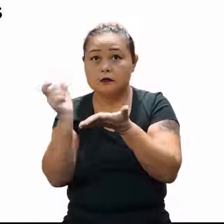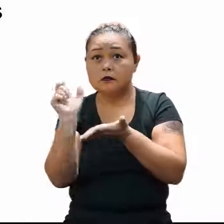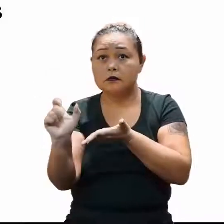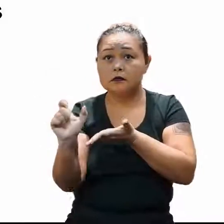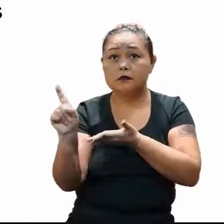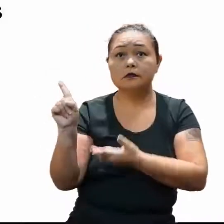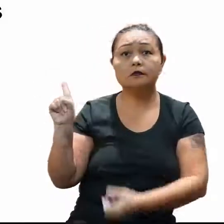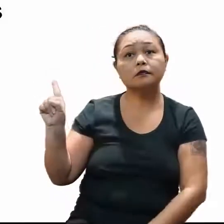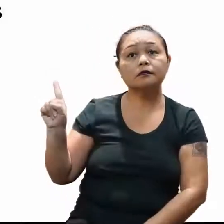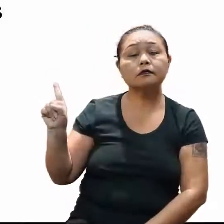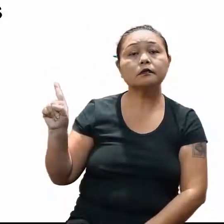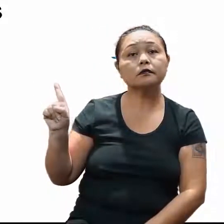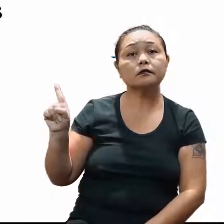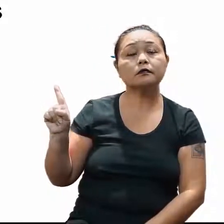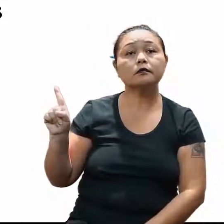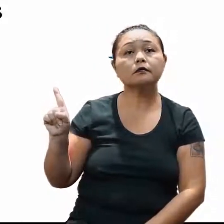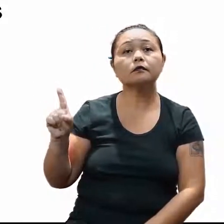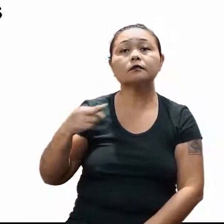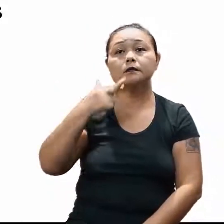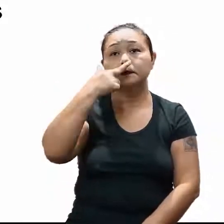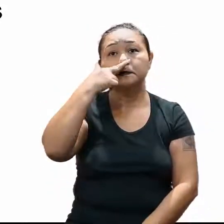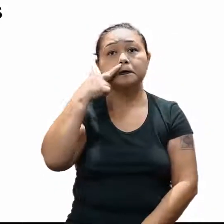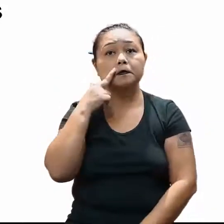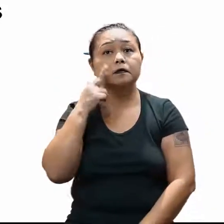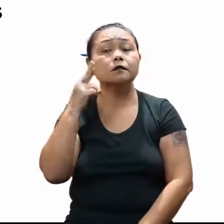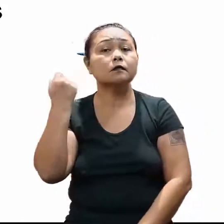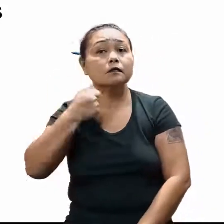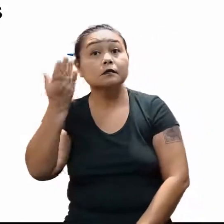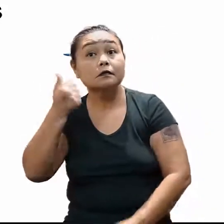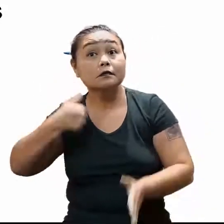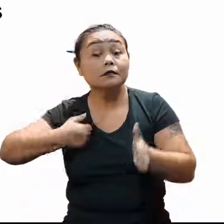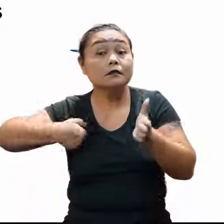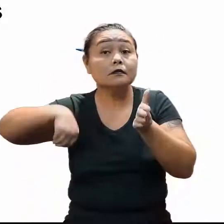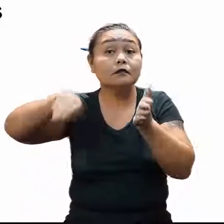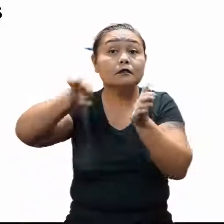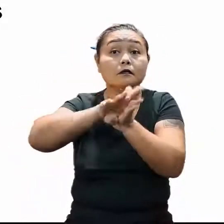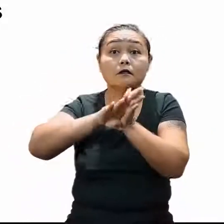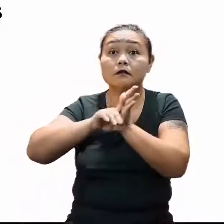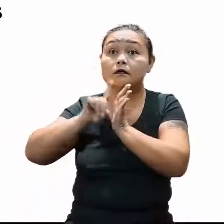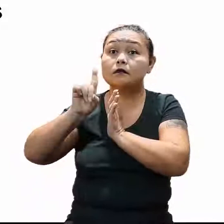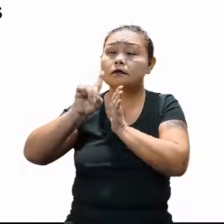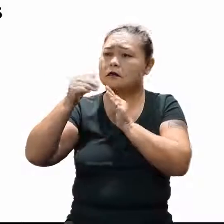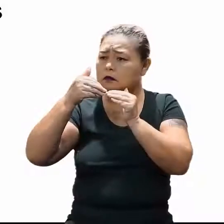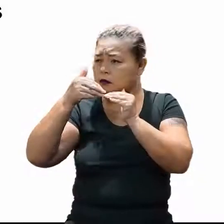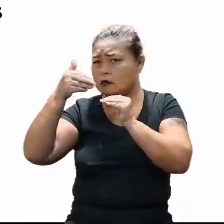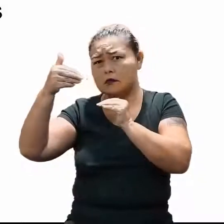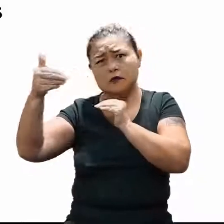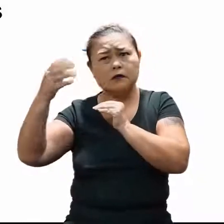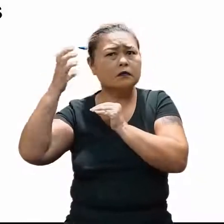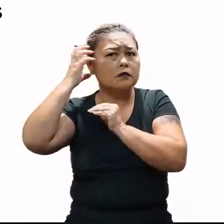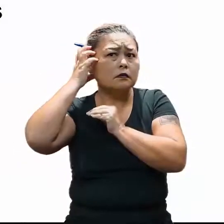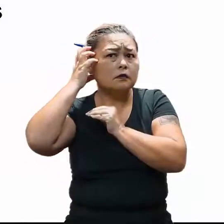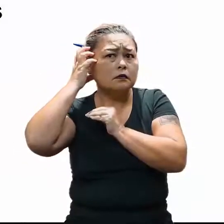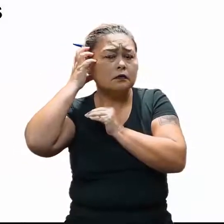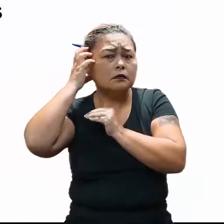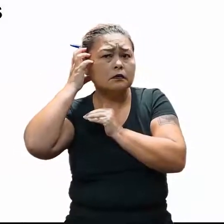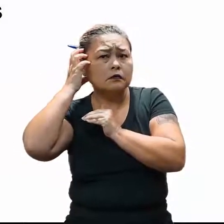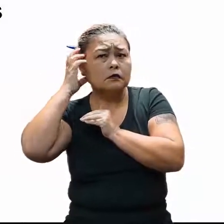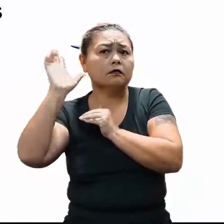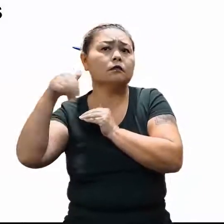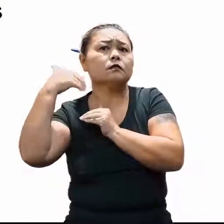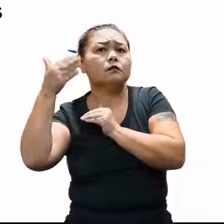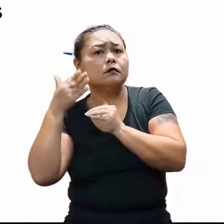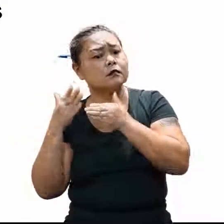expedições. Então, o Rondon ele precisava sair do seu extremo lá de Cuiabá, e o